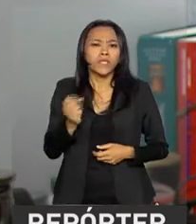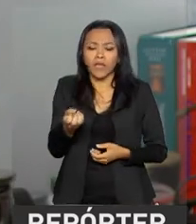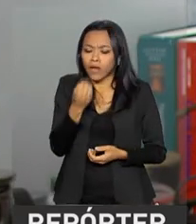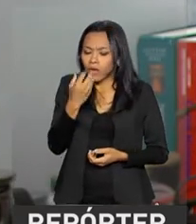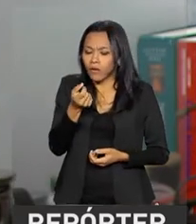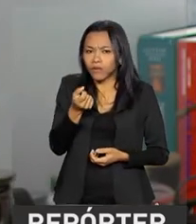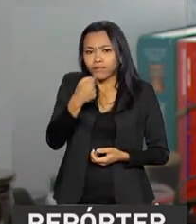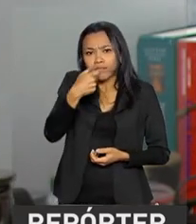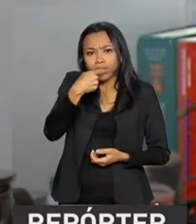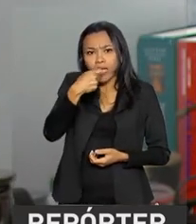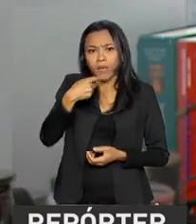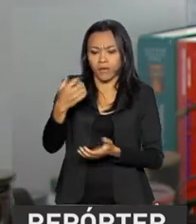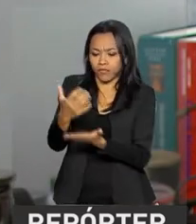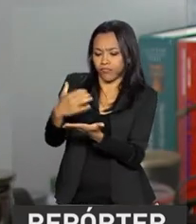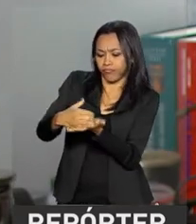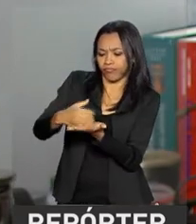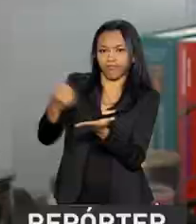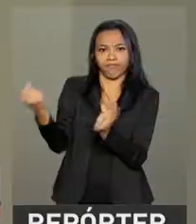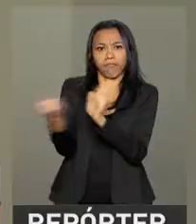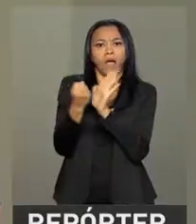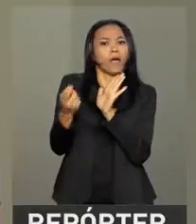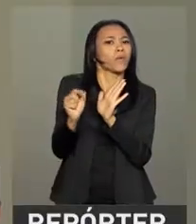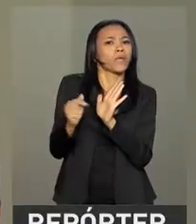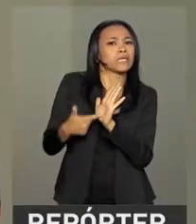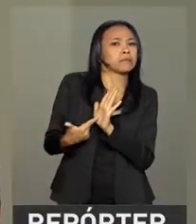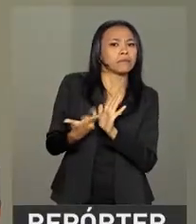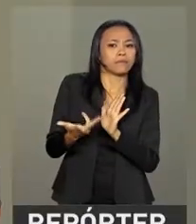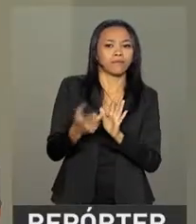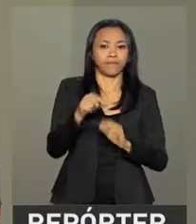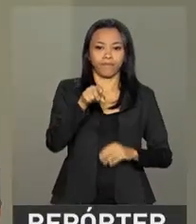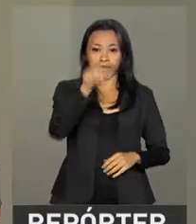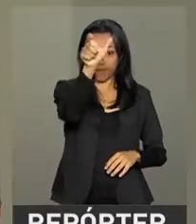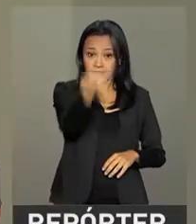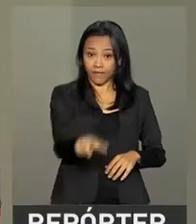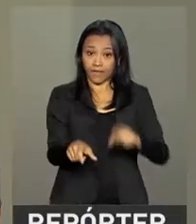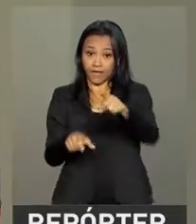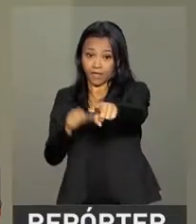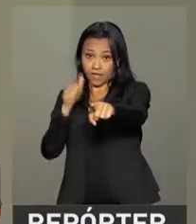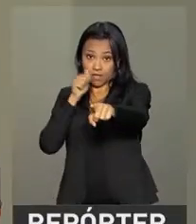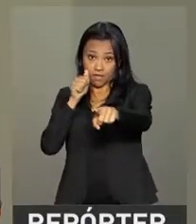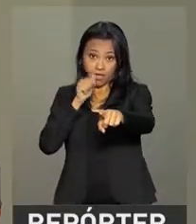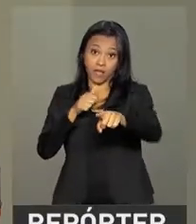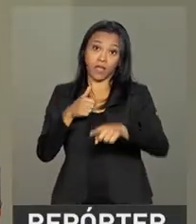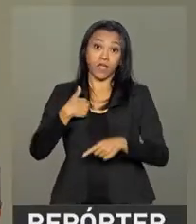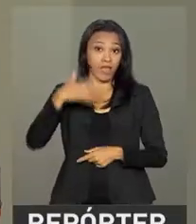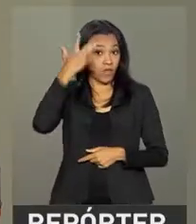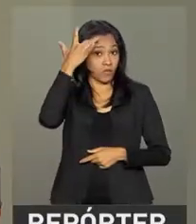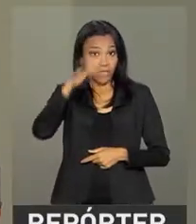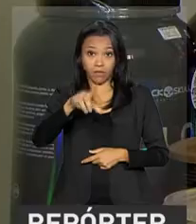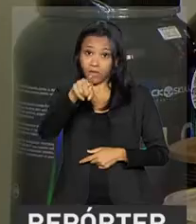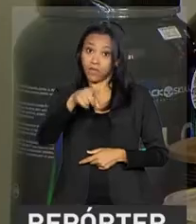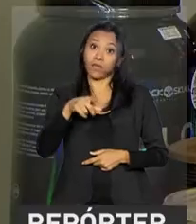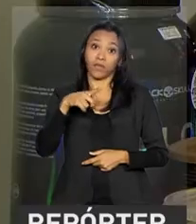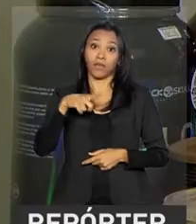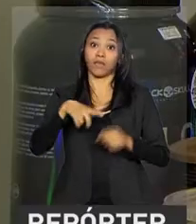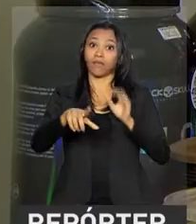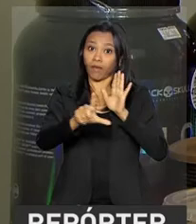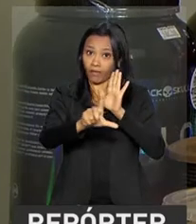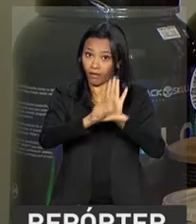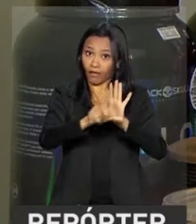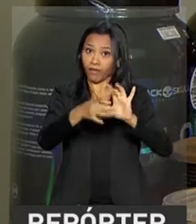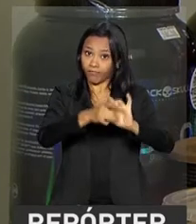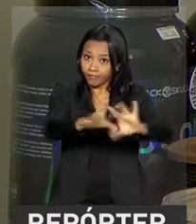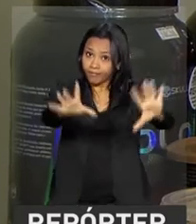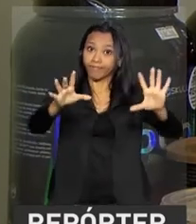com rosto que é oferecido no mercado aline não sabia que os suplementos ainda não são regulamentados na opinião da